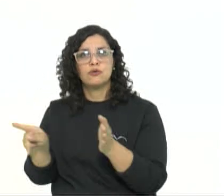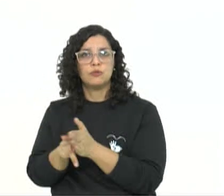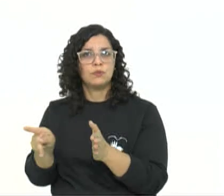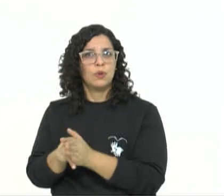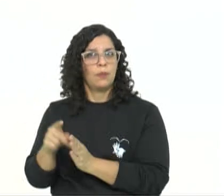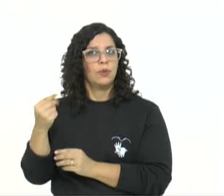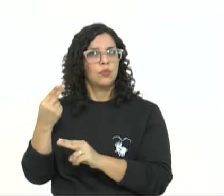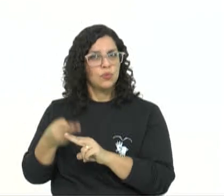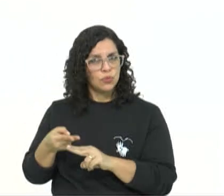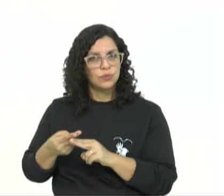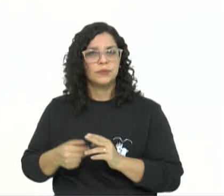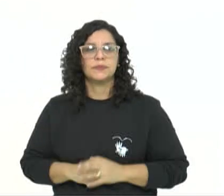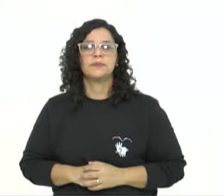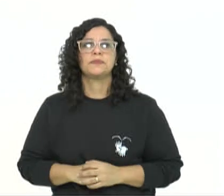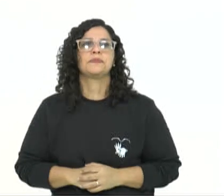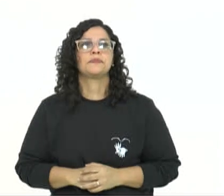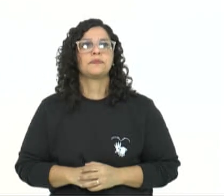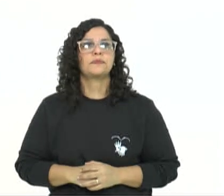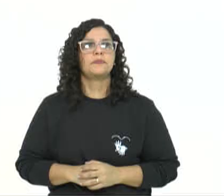questão, ok?